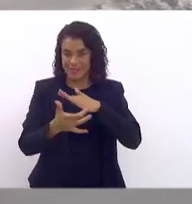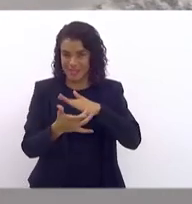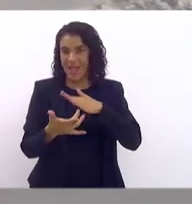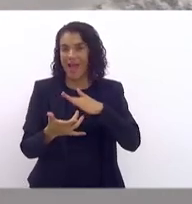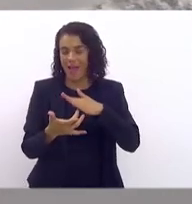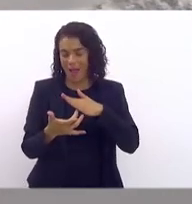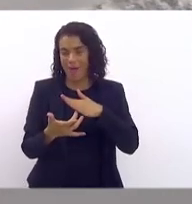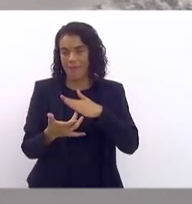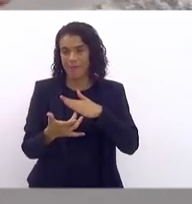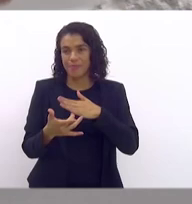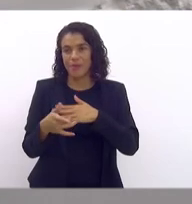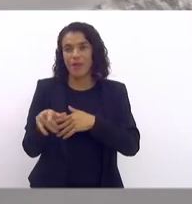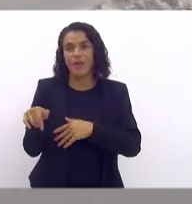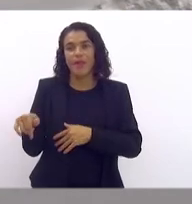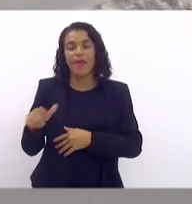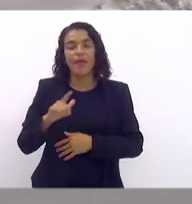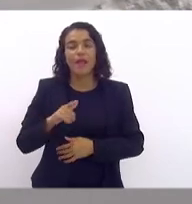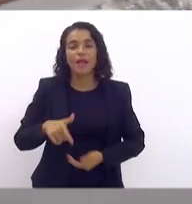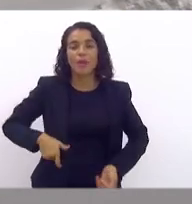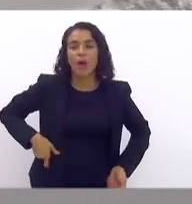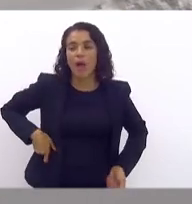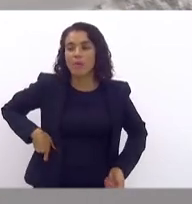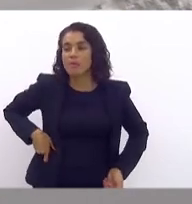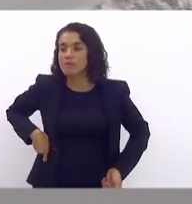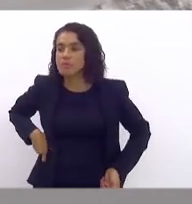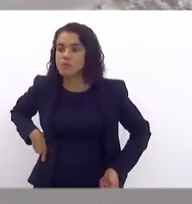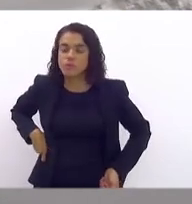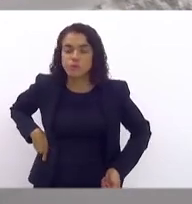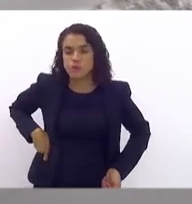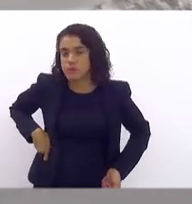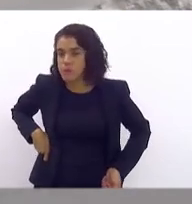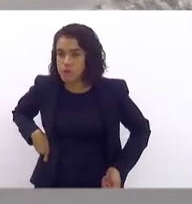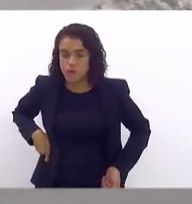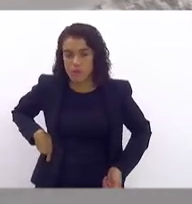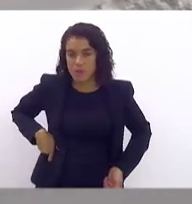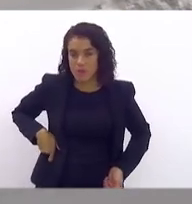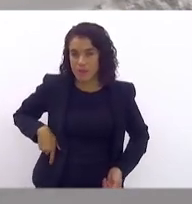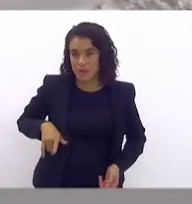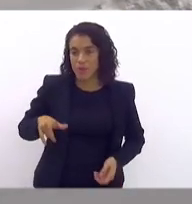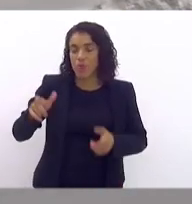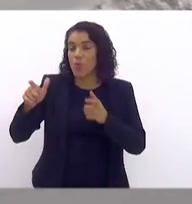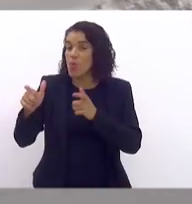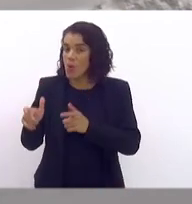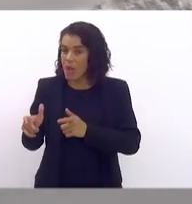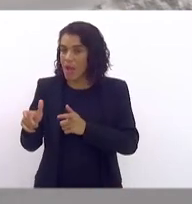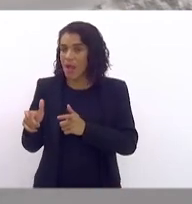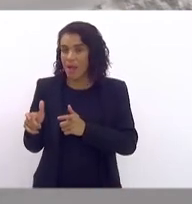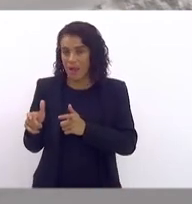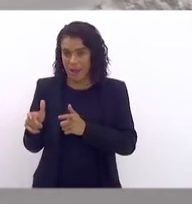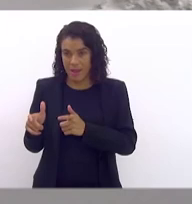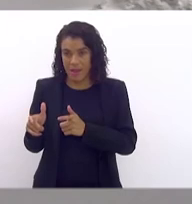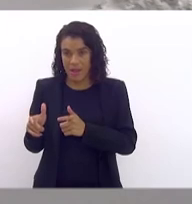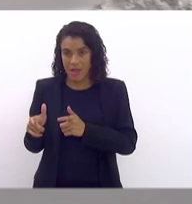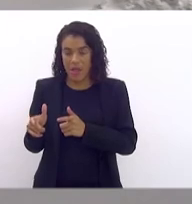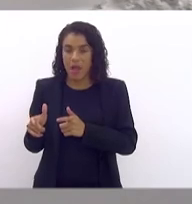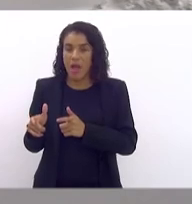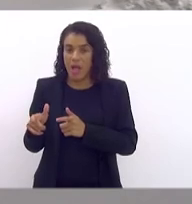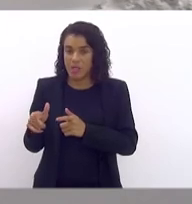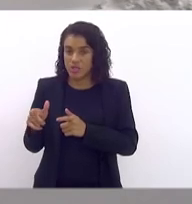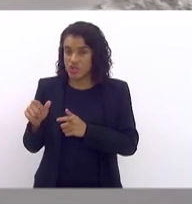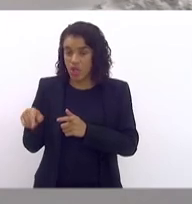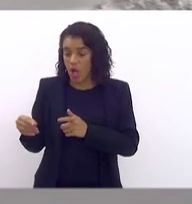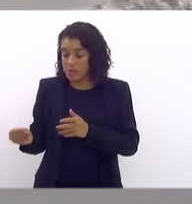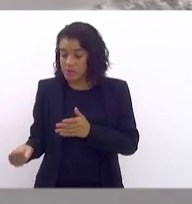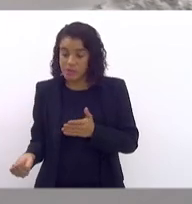rede social aberta e ela tá com uma arma de fogo de grande porte numa determinada localidade eu simplesmente